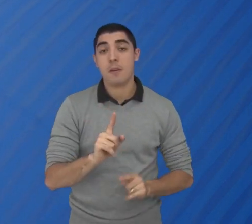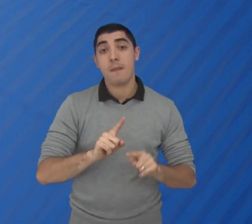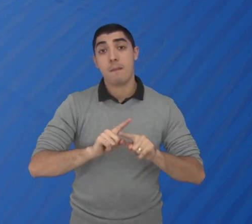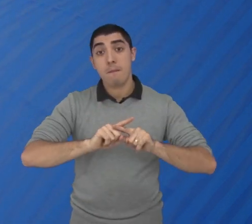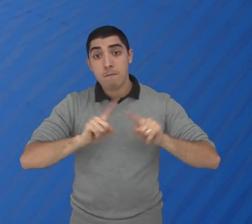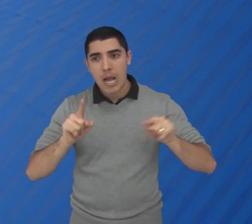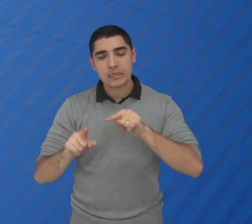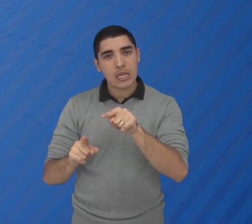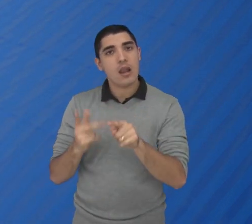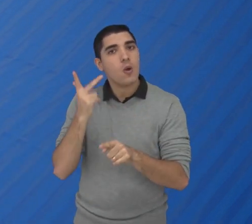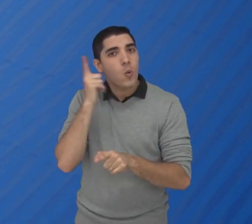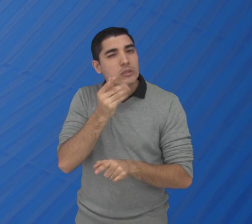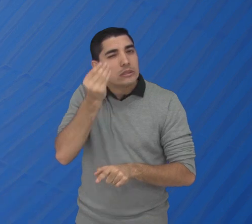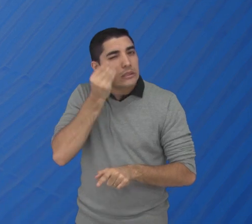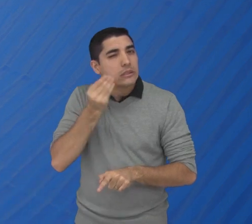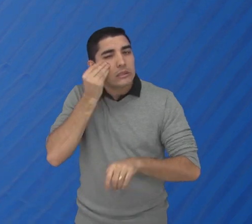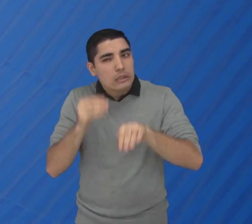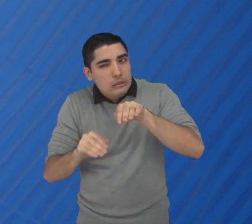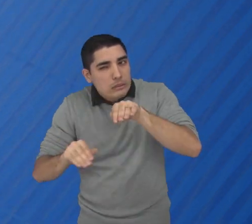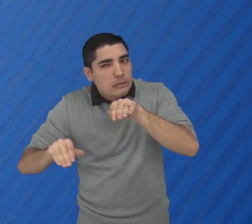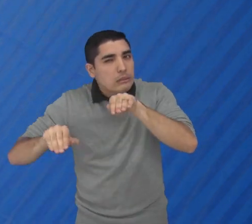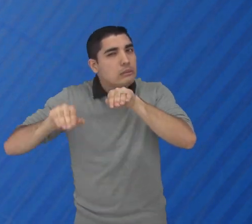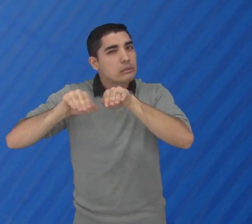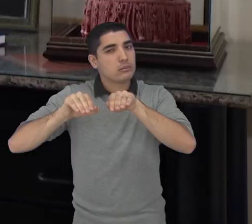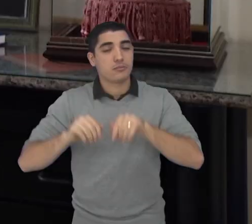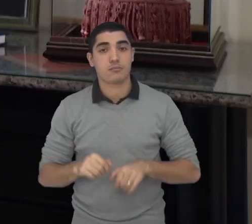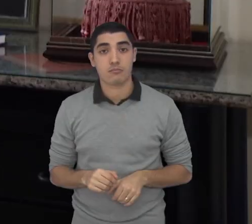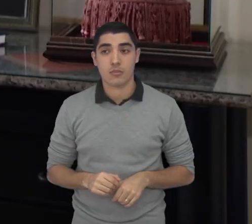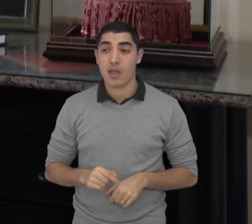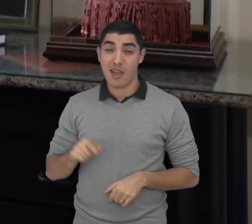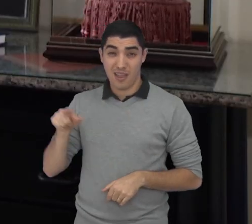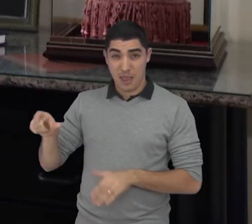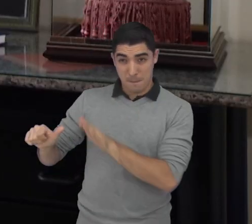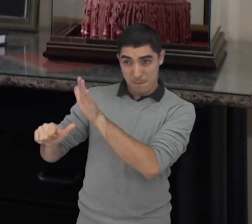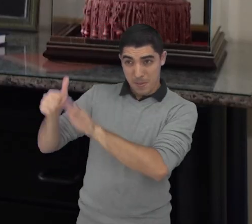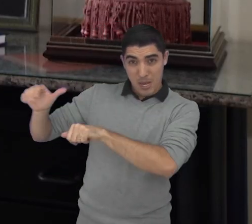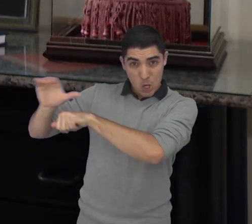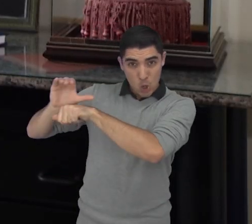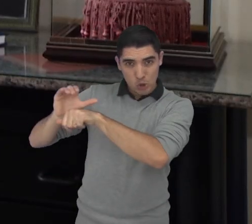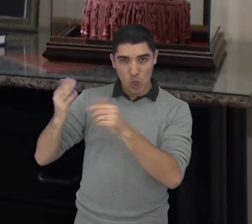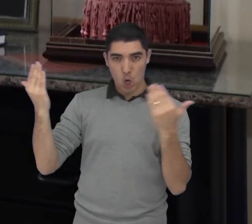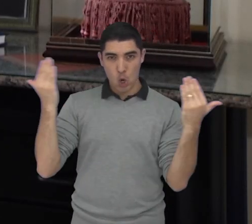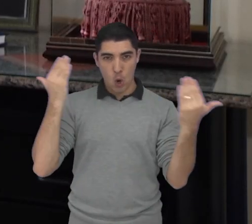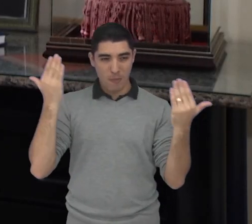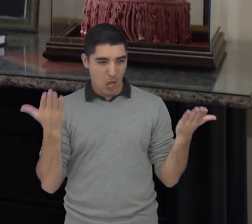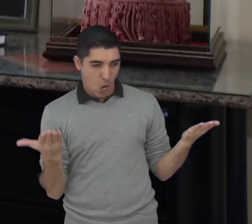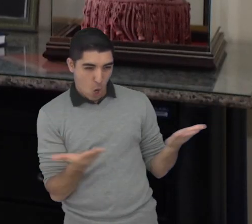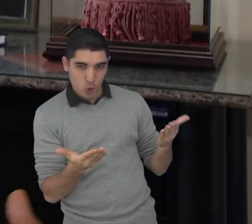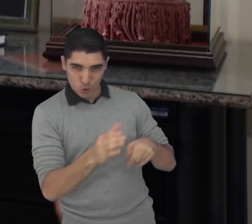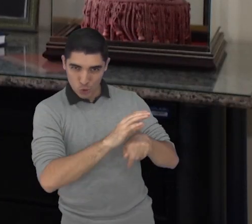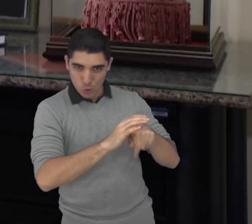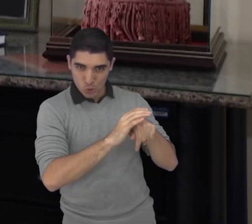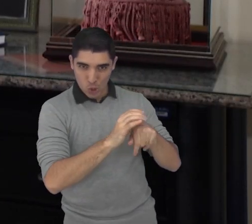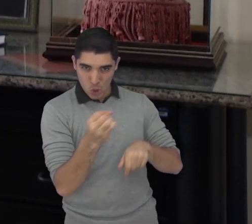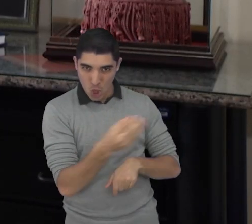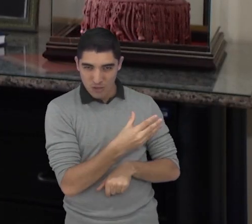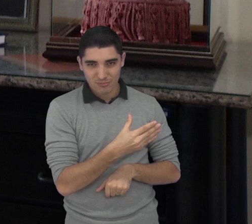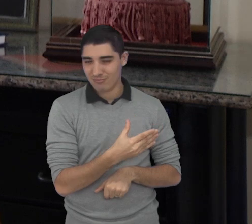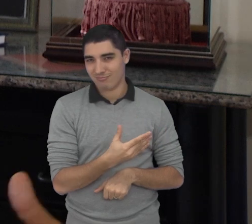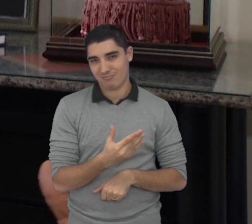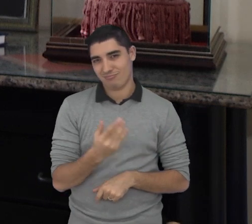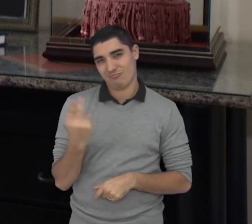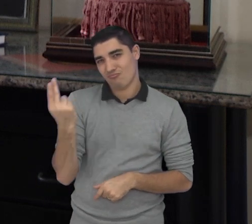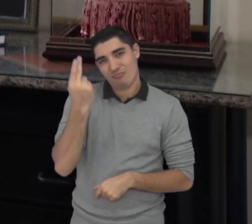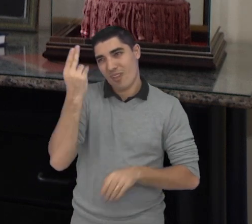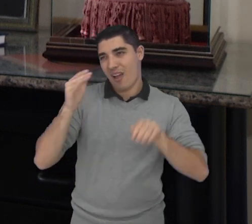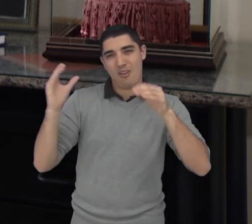cidadãos, foi o passo inicial na busca pela igualdade. Não se pode comparar com a de hoje, porque tudo é diferente. Vivemos